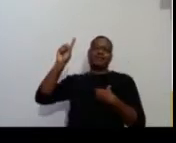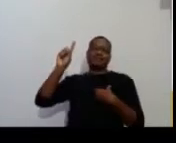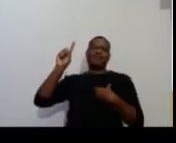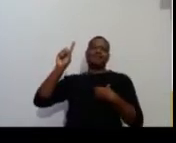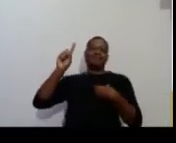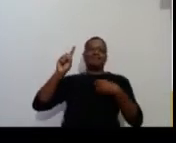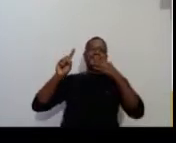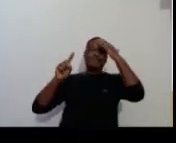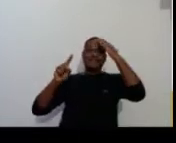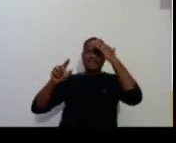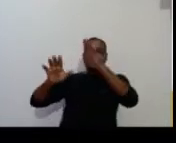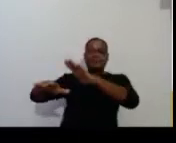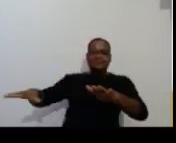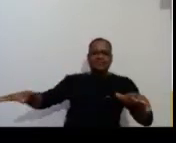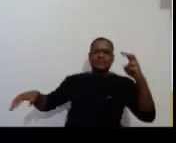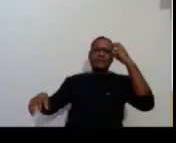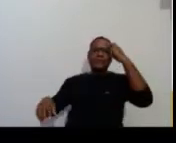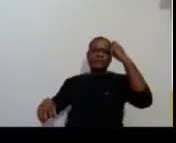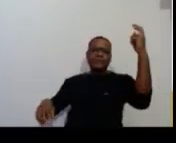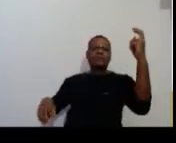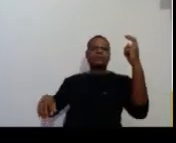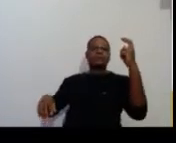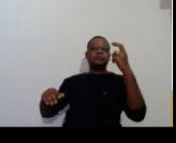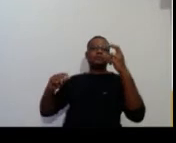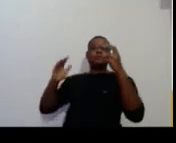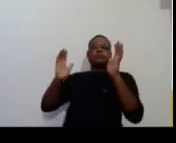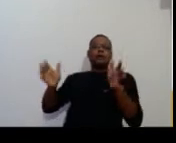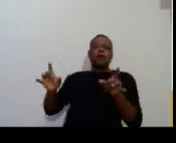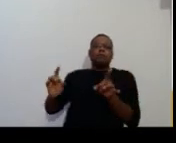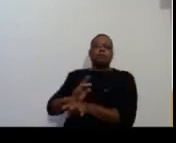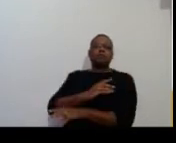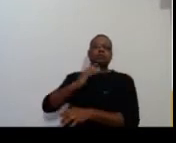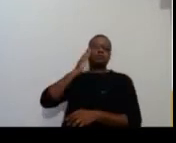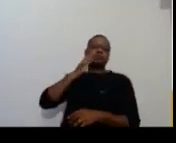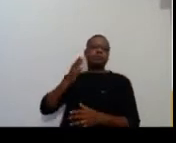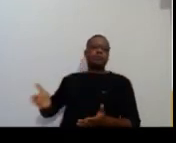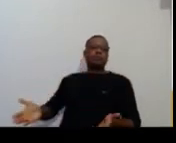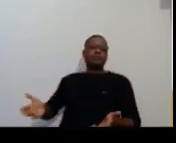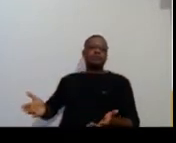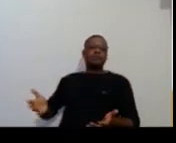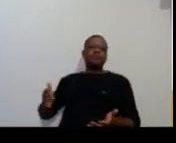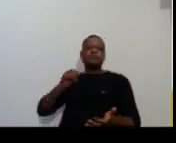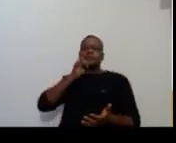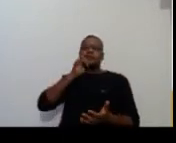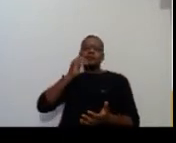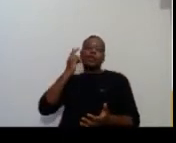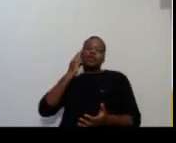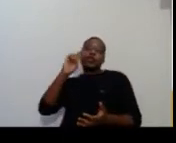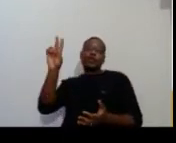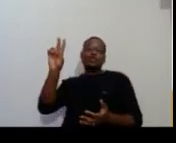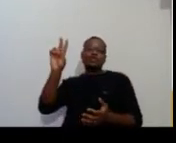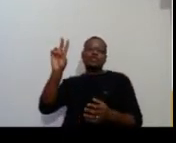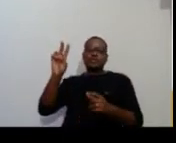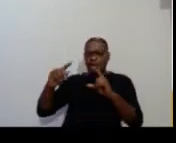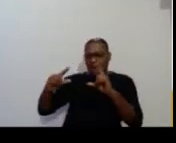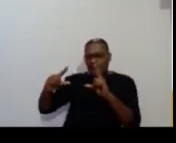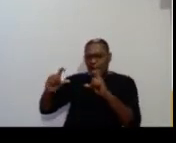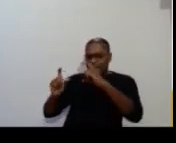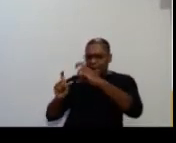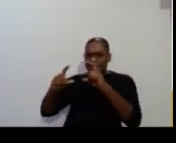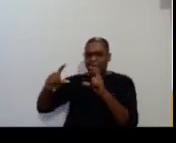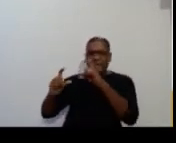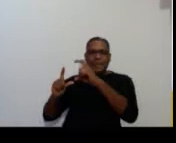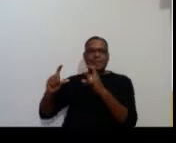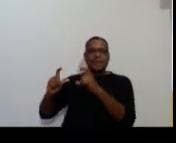estão cada vez mais espertas. Nossa, as crianças nascem sabendo. Quando ela nasce, no segundo dia de vida dela, ela tem mais fotos do que meu pai a vida